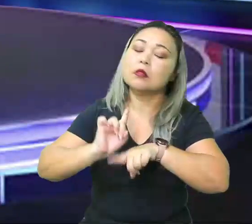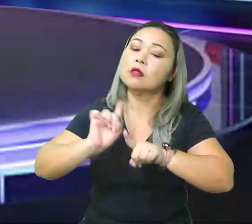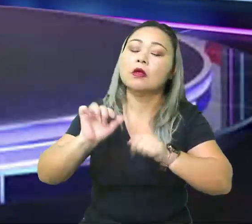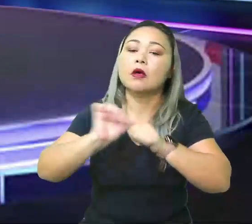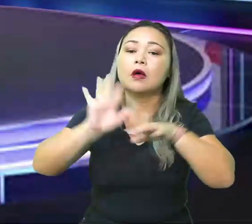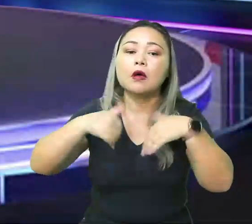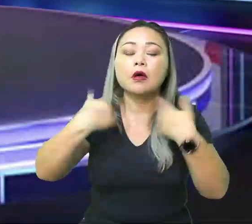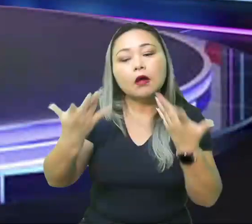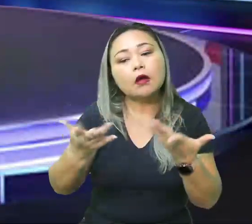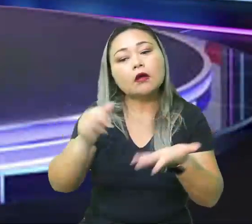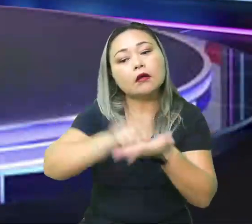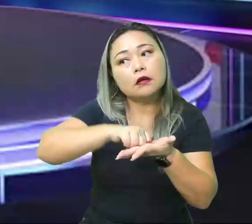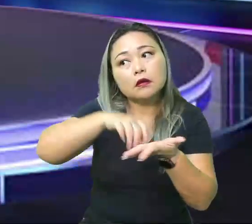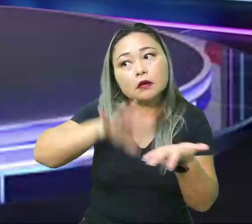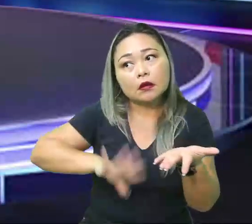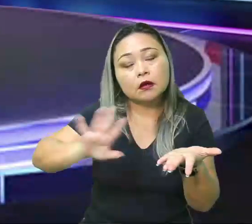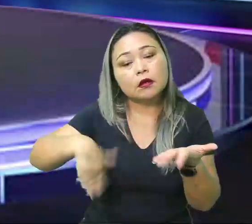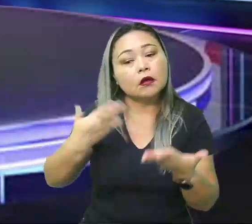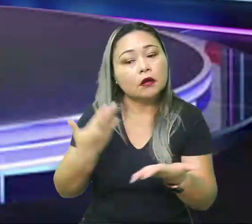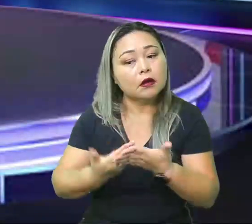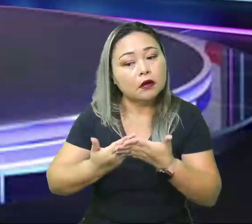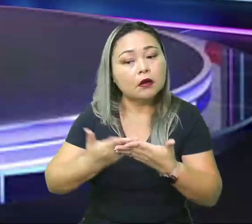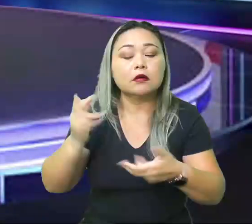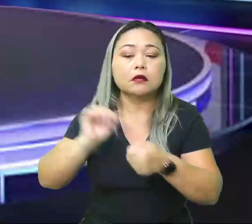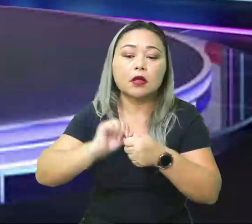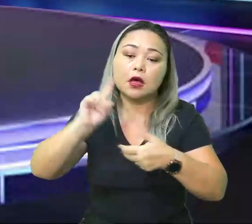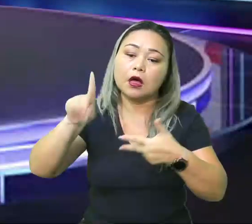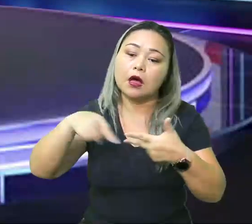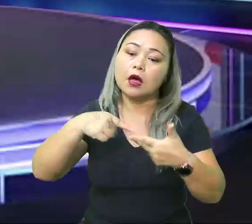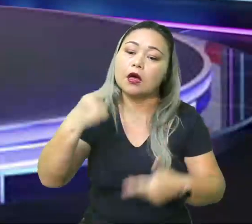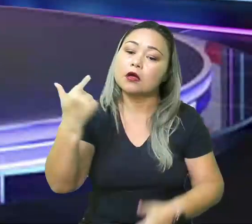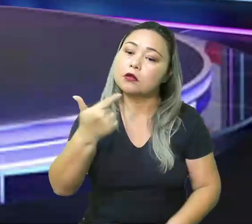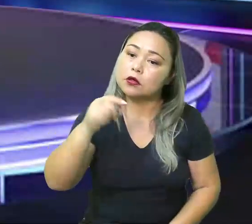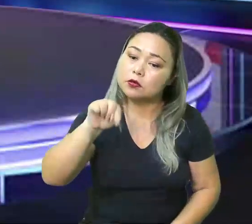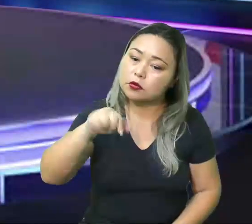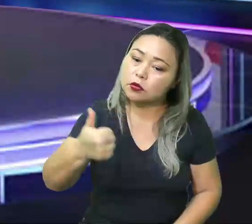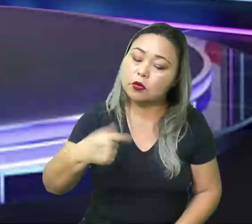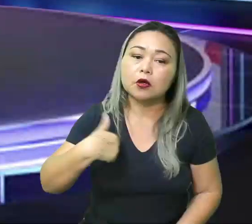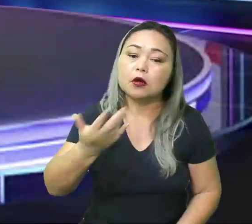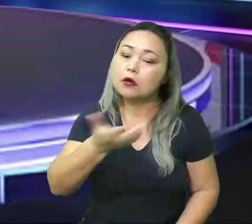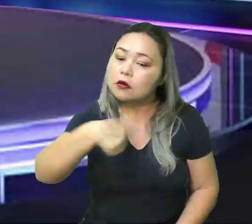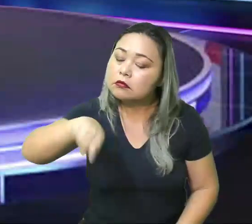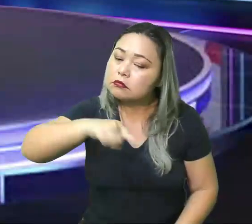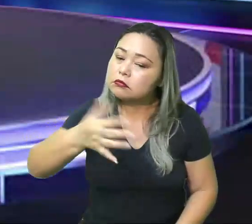foi a nossa atividade, a nossa aula 2.1, e eu espero que você